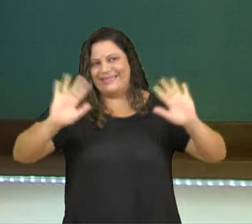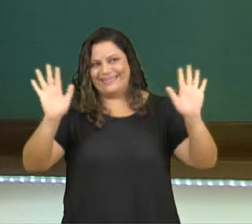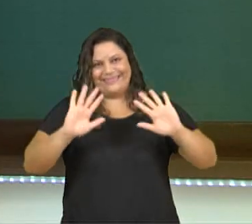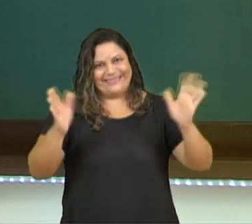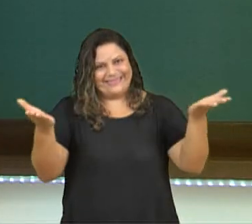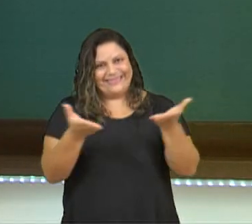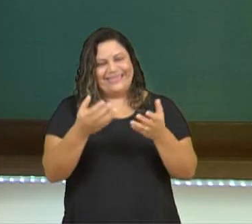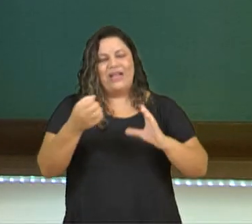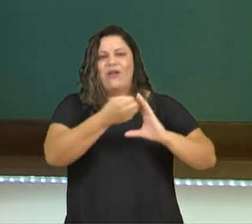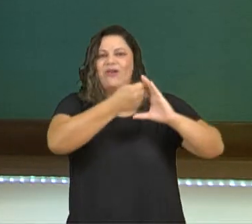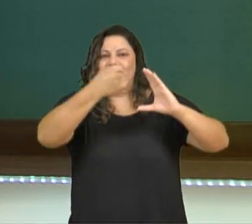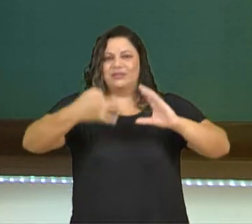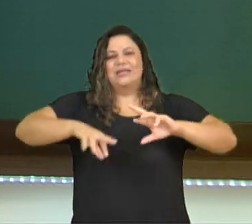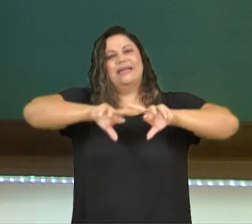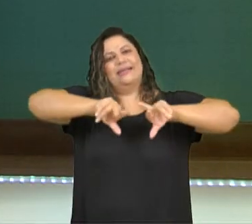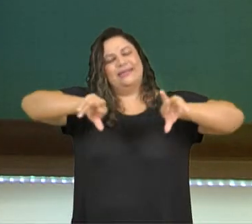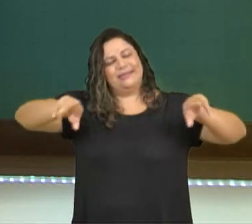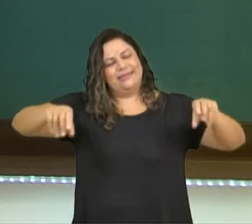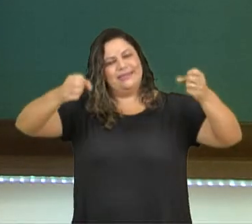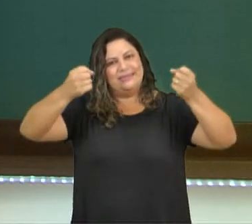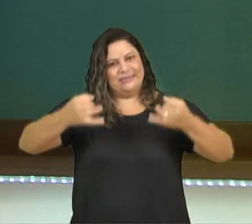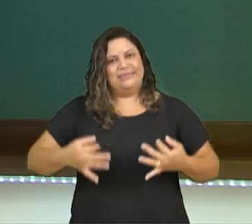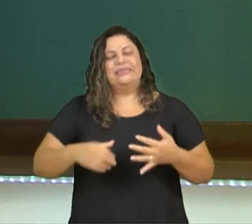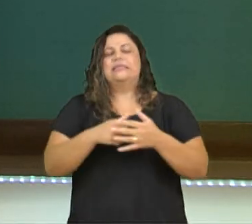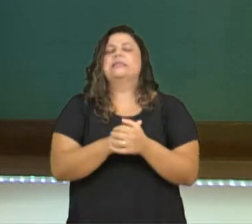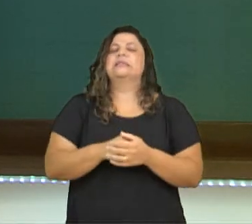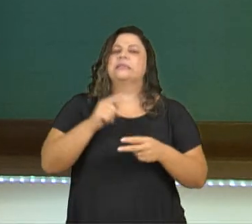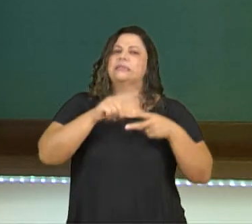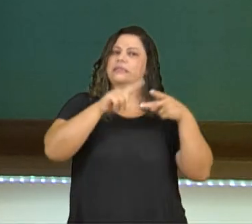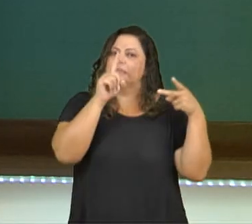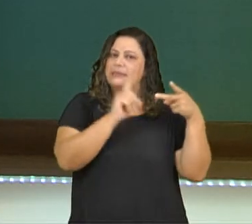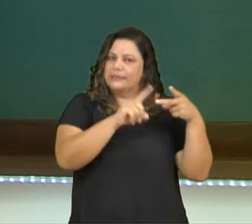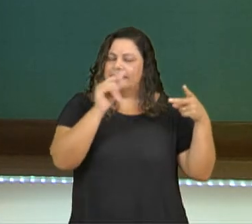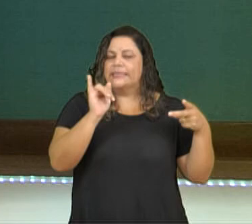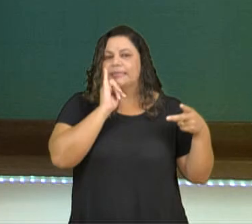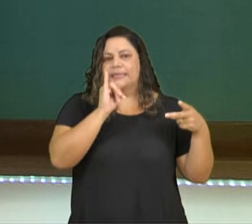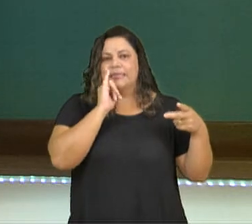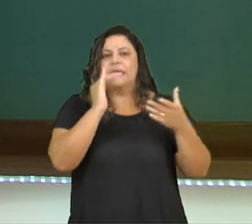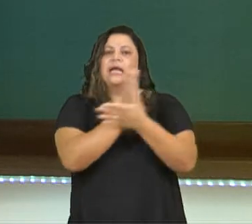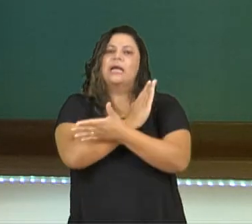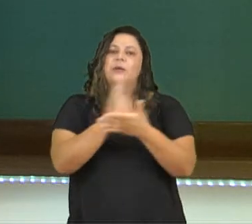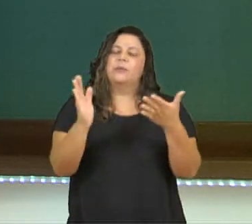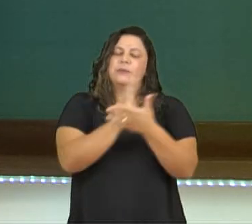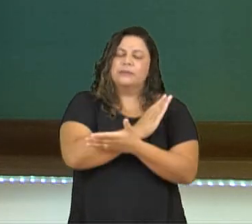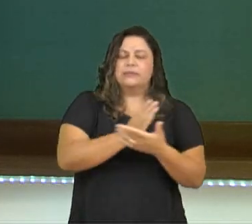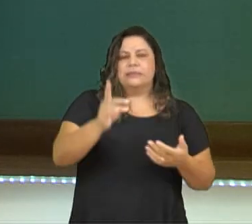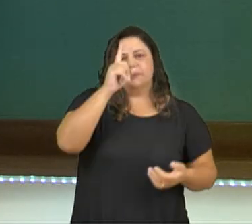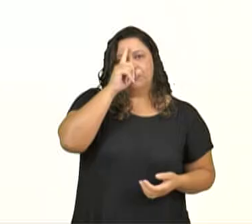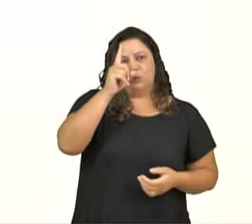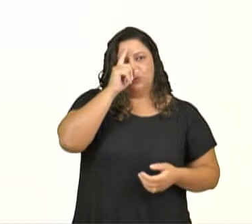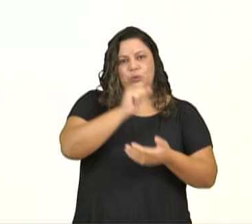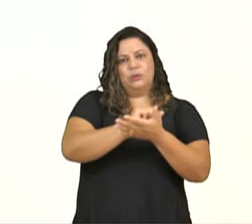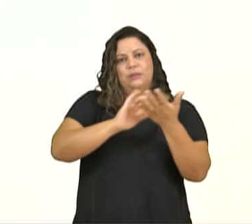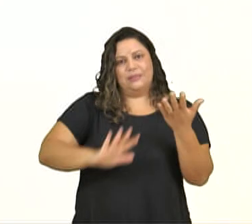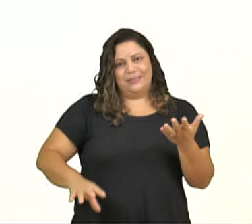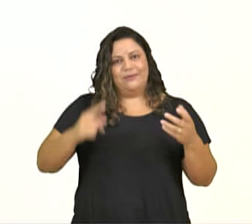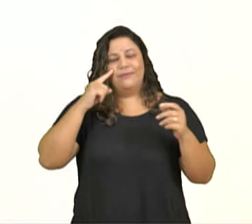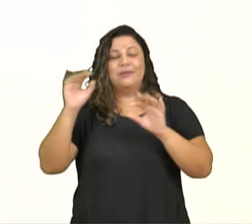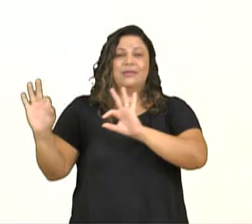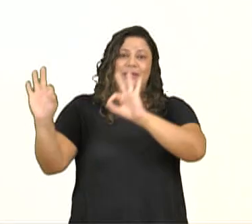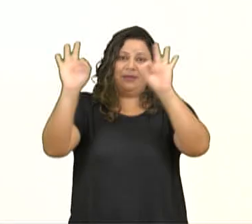já caracterizou consumo, consumismo, vimos alguns exemplos deles no nosso cotidiano, atividade na tela para